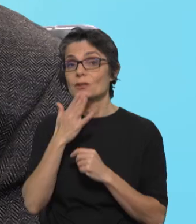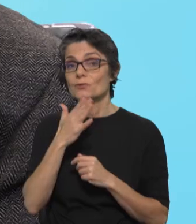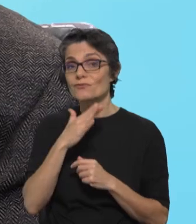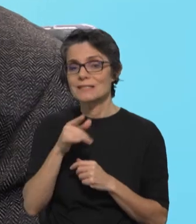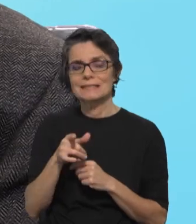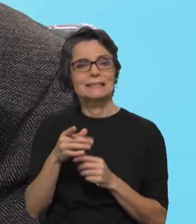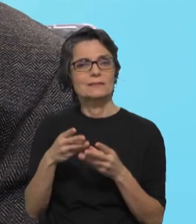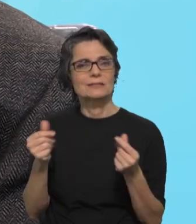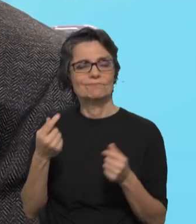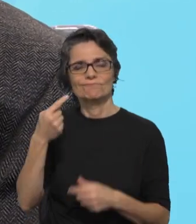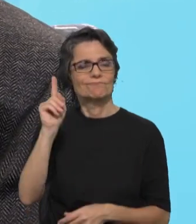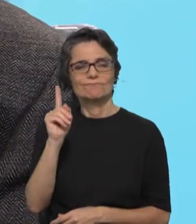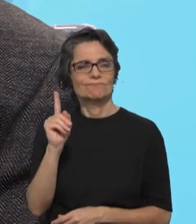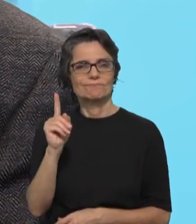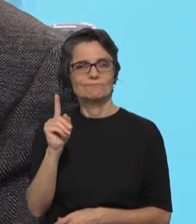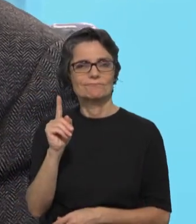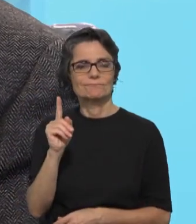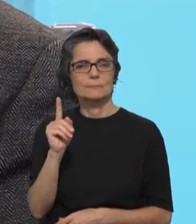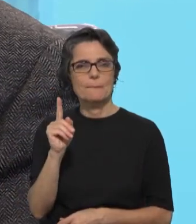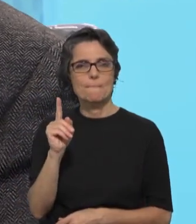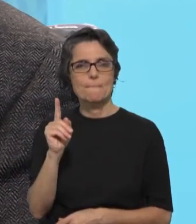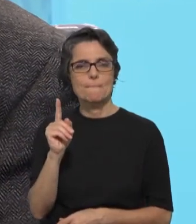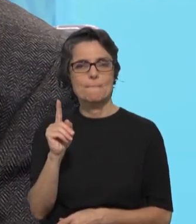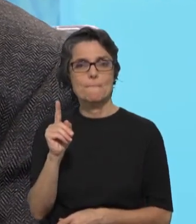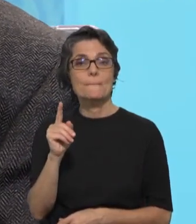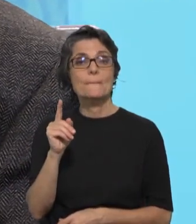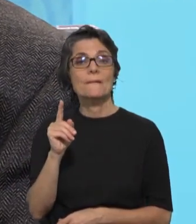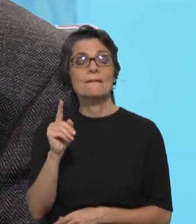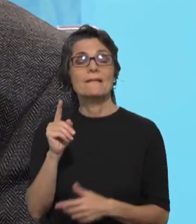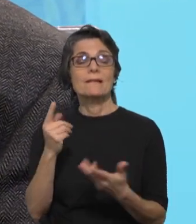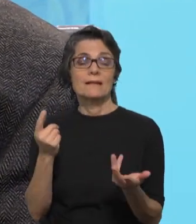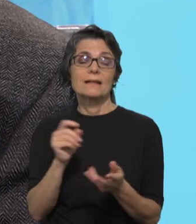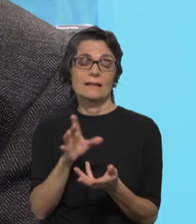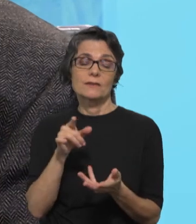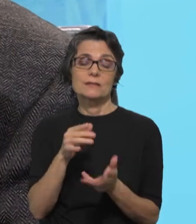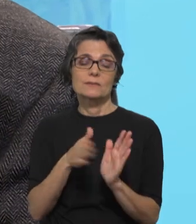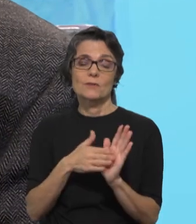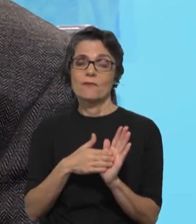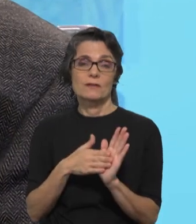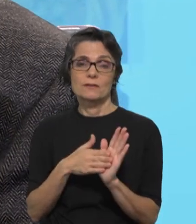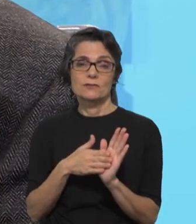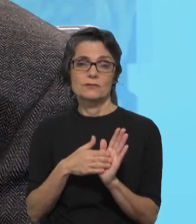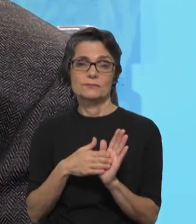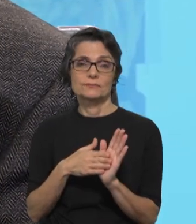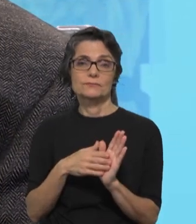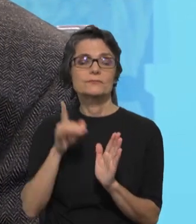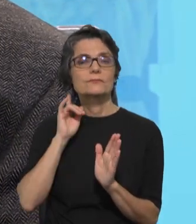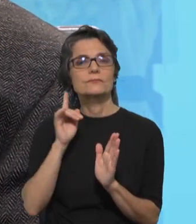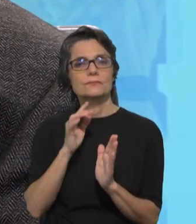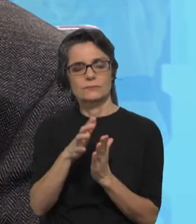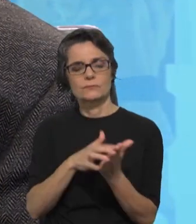escuta. E isso leva-nos a perceber a importância deste